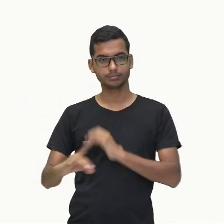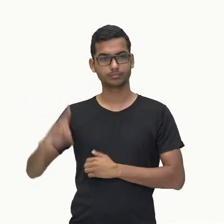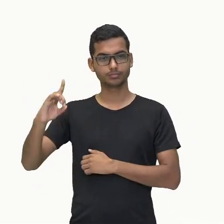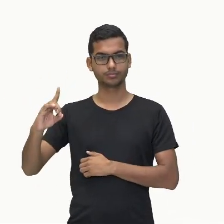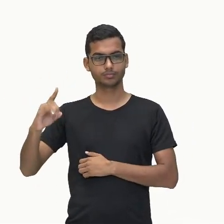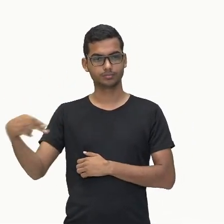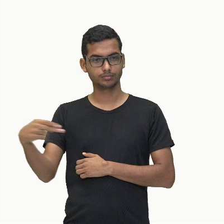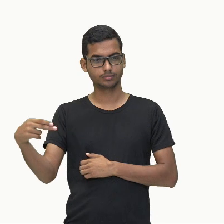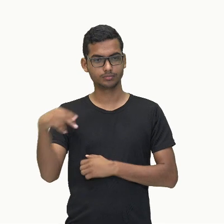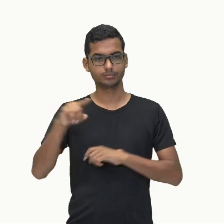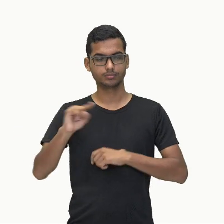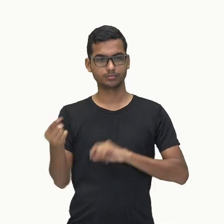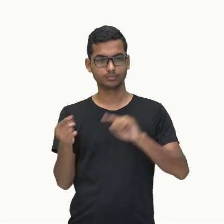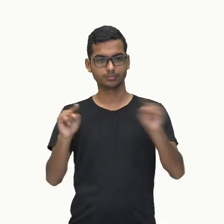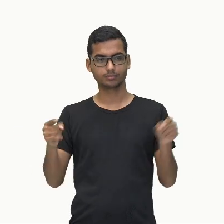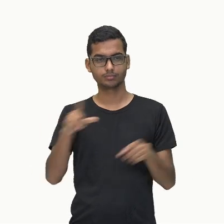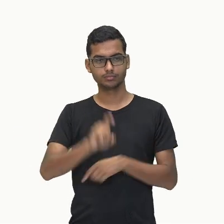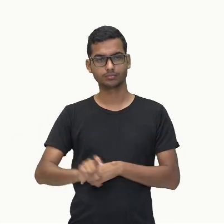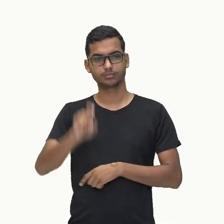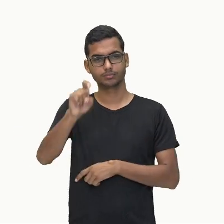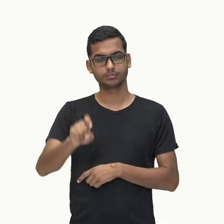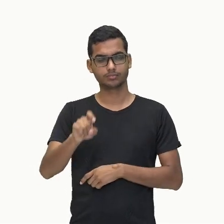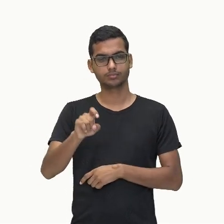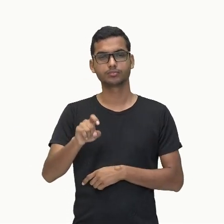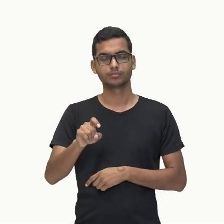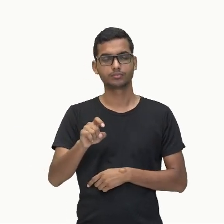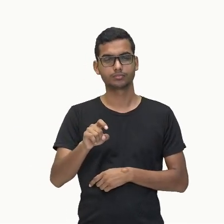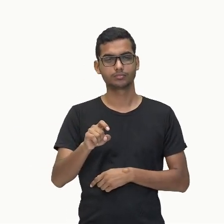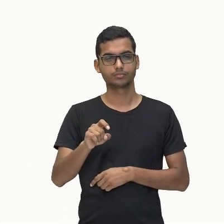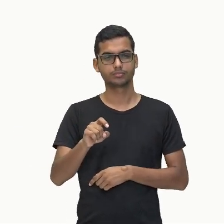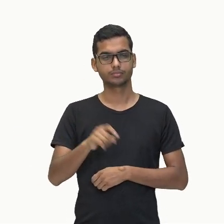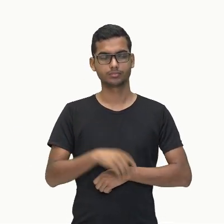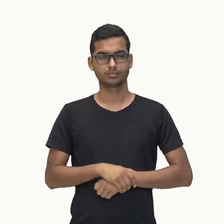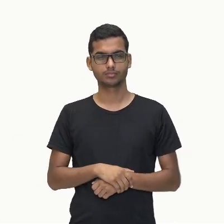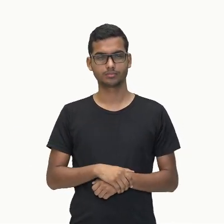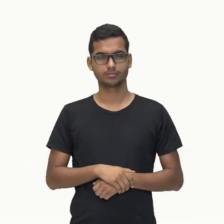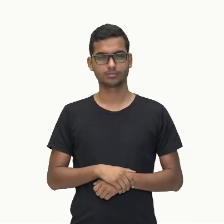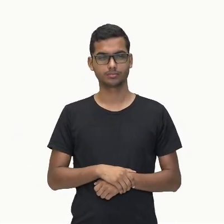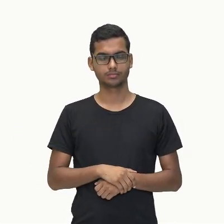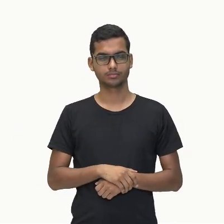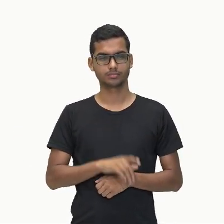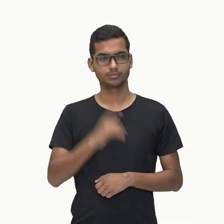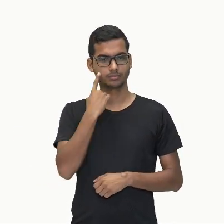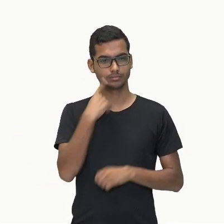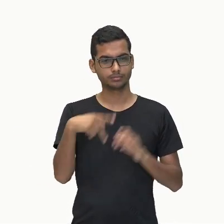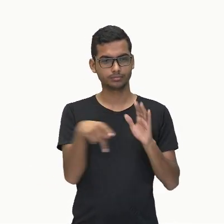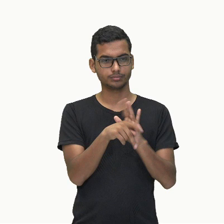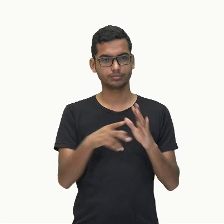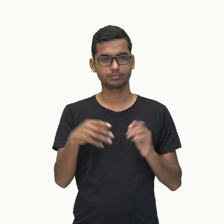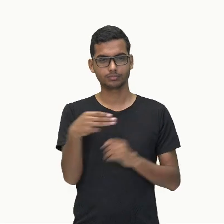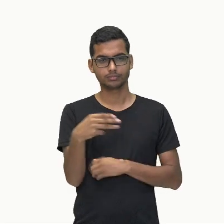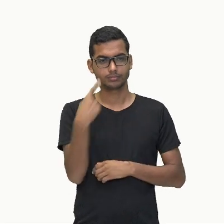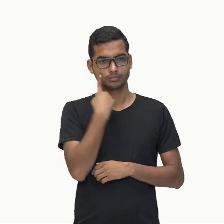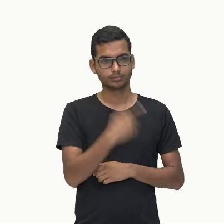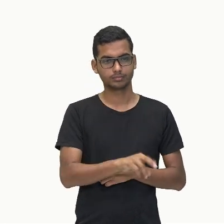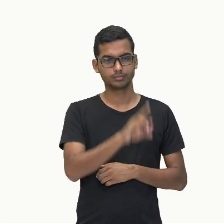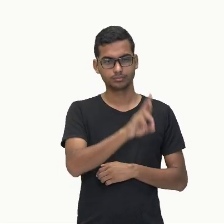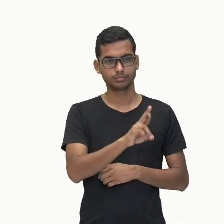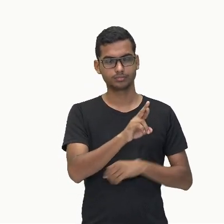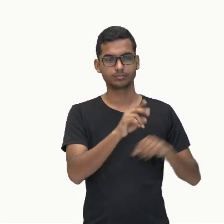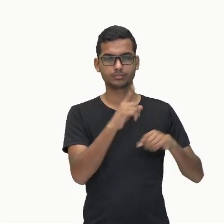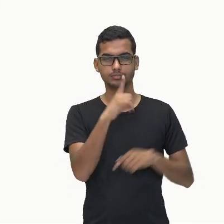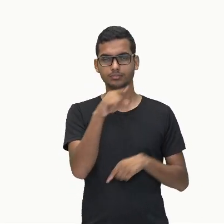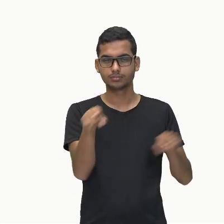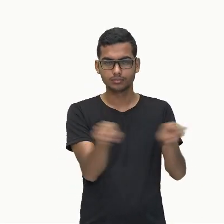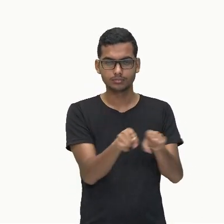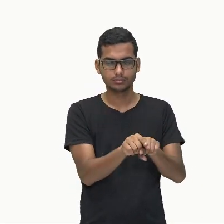ao conjunto dos números reais, tal que menos 2 é menor ou igual a x, que é menor ou igual a menos 1.